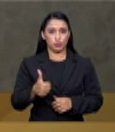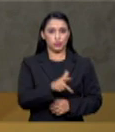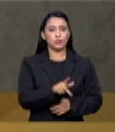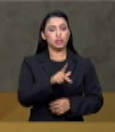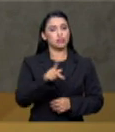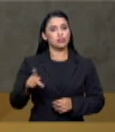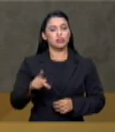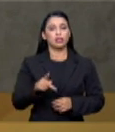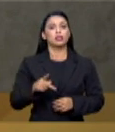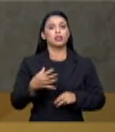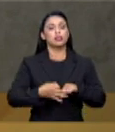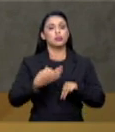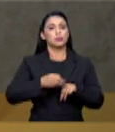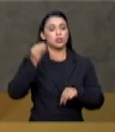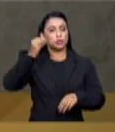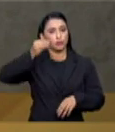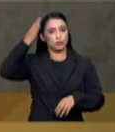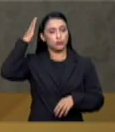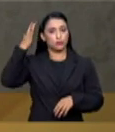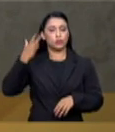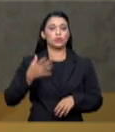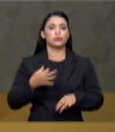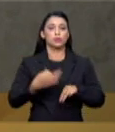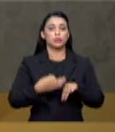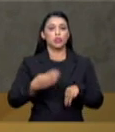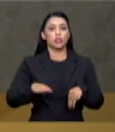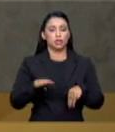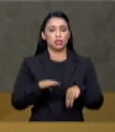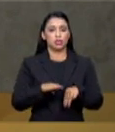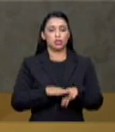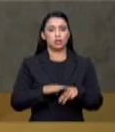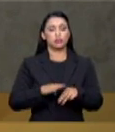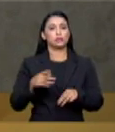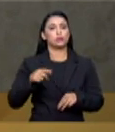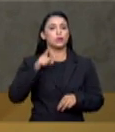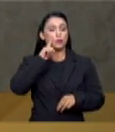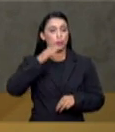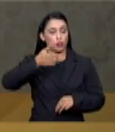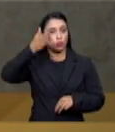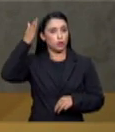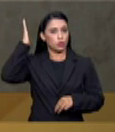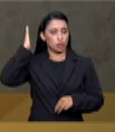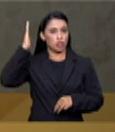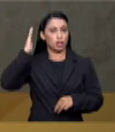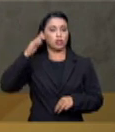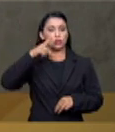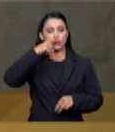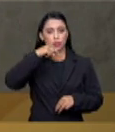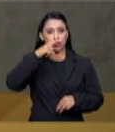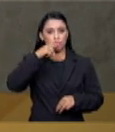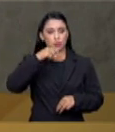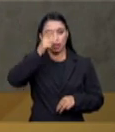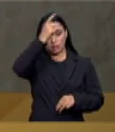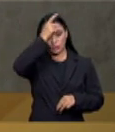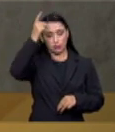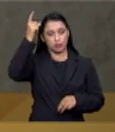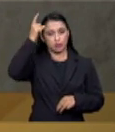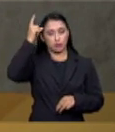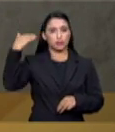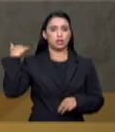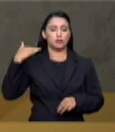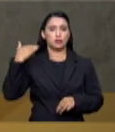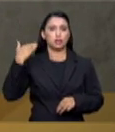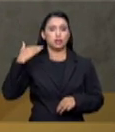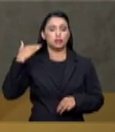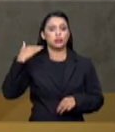senhor ministro Luiz Fux, presentes à sessão os senhores ministros Marco Aurélio, Gilmar Mendes, Ricardo Lewandowski, Carmen Lúcia,